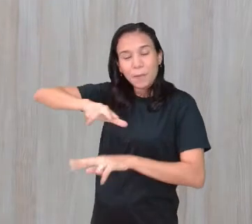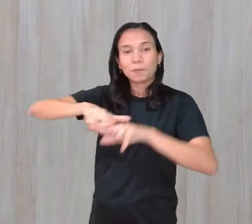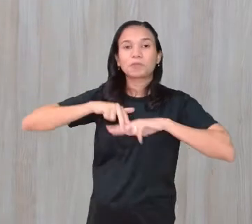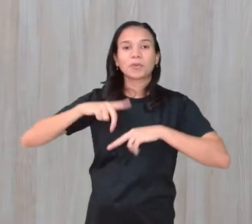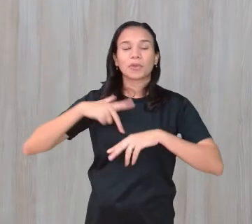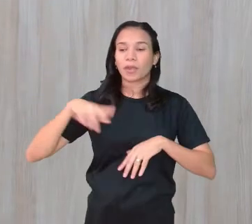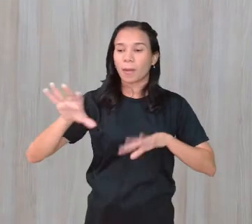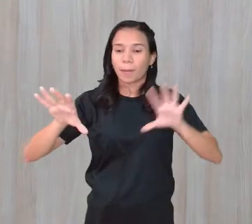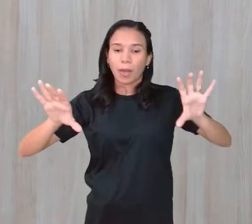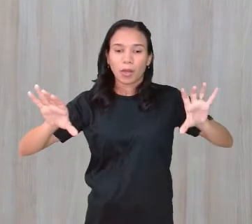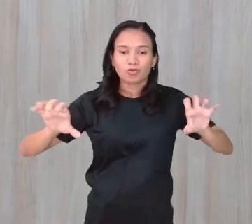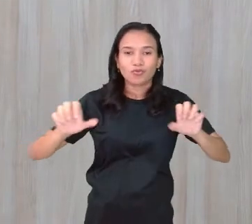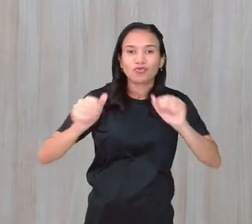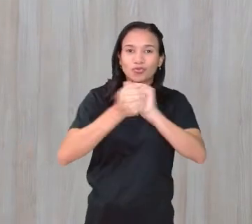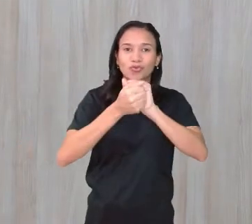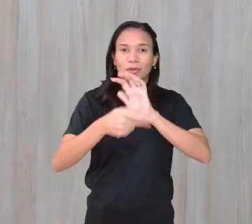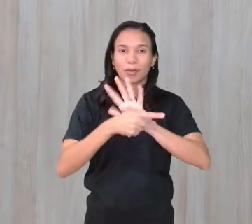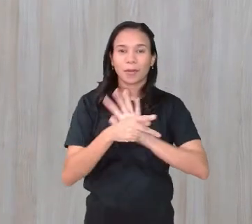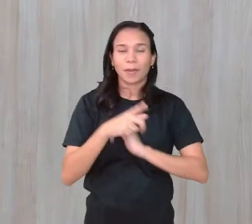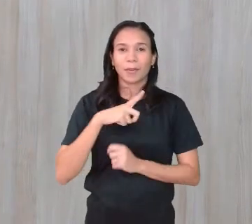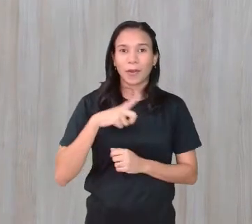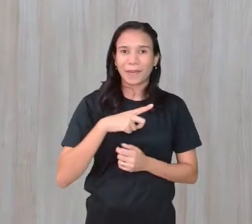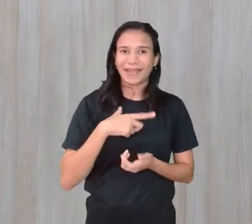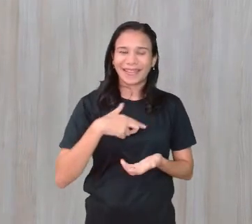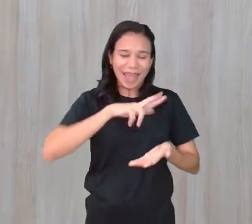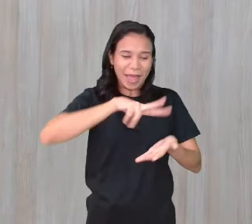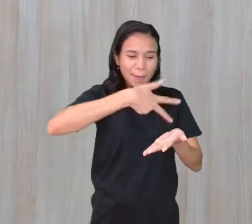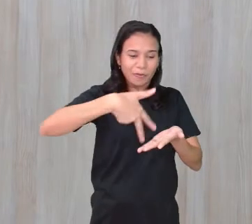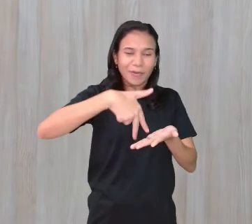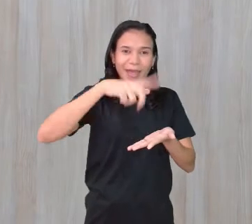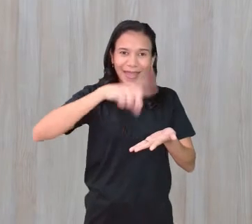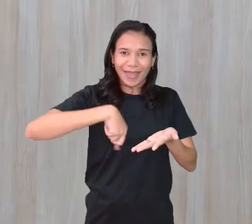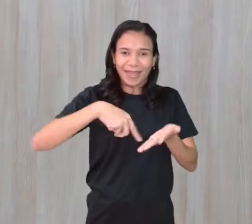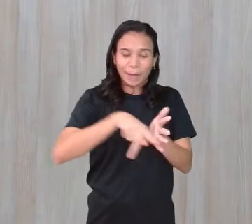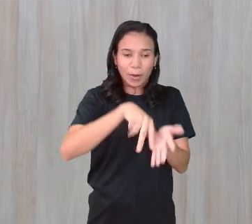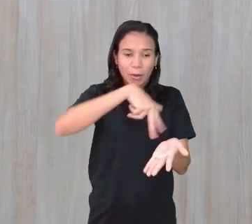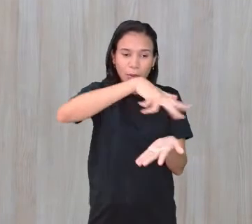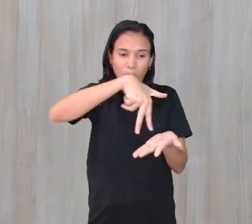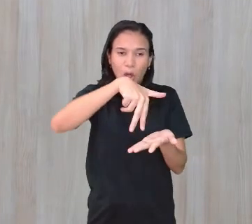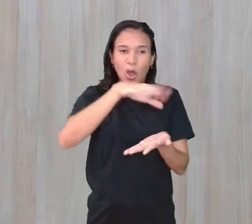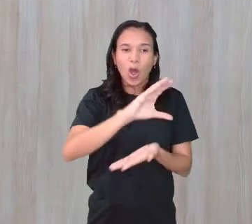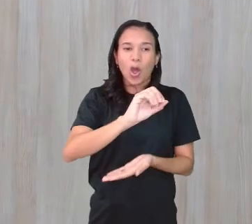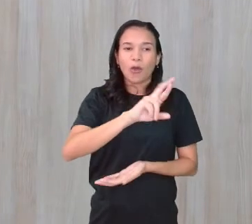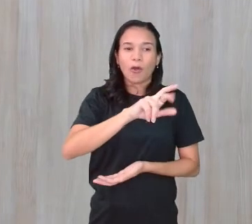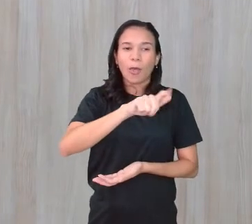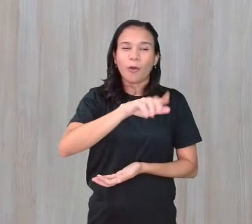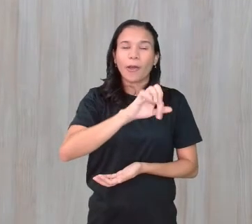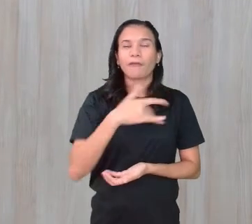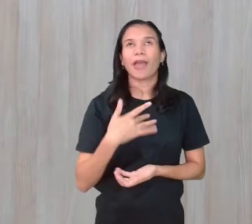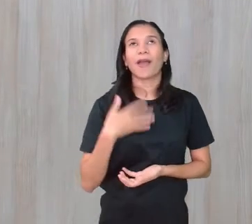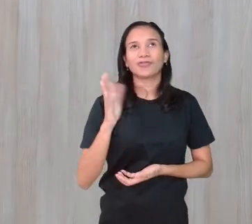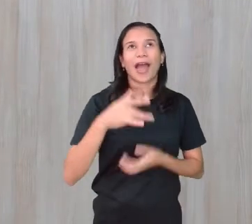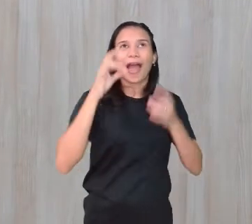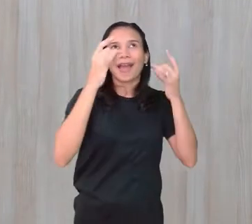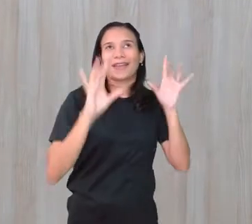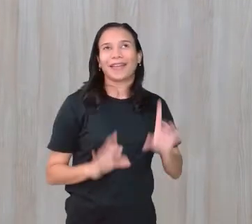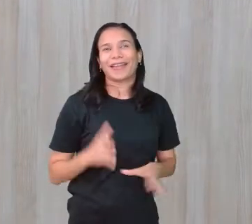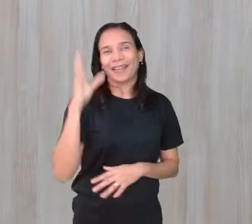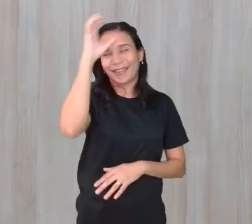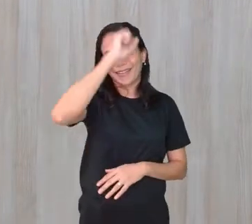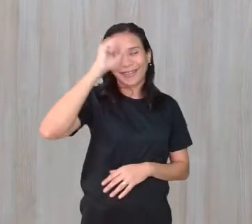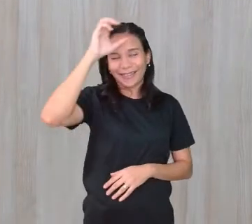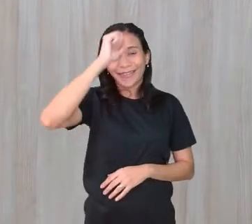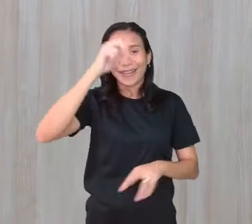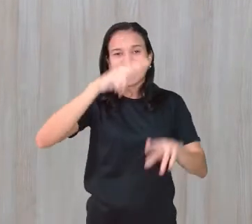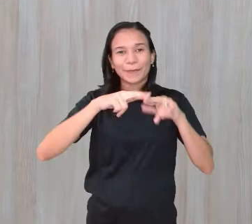a junção de passos me dá uma oitava, olha como eu tô chique, falando de dança, né? Como se fosse especialista, só que não. Mas